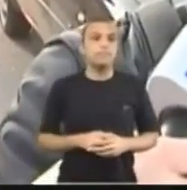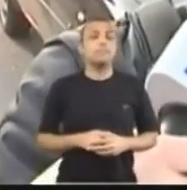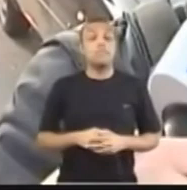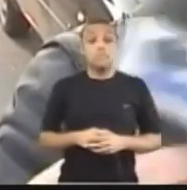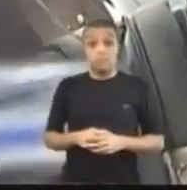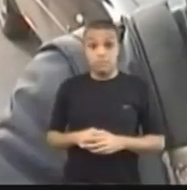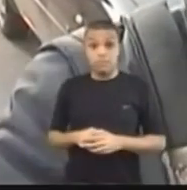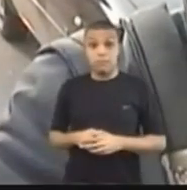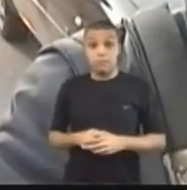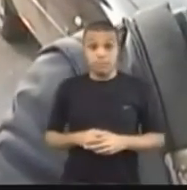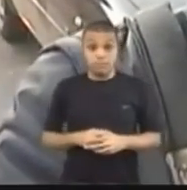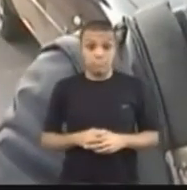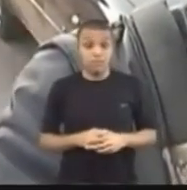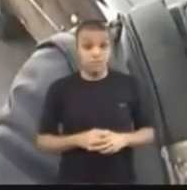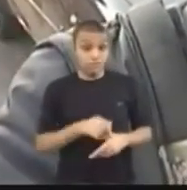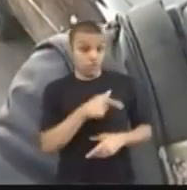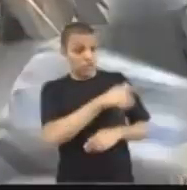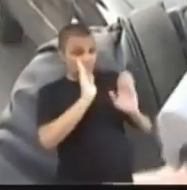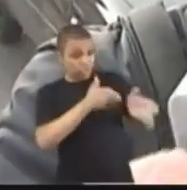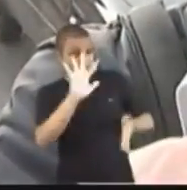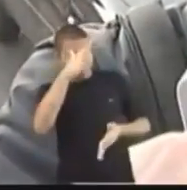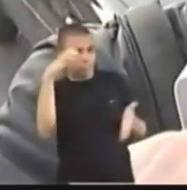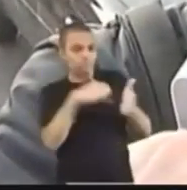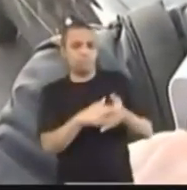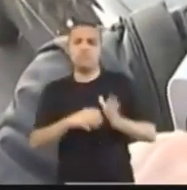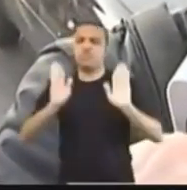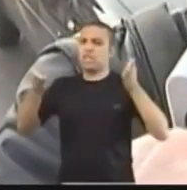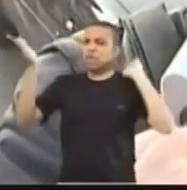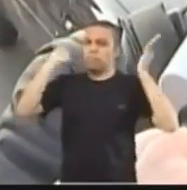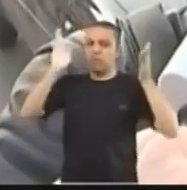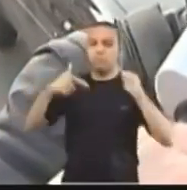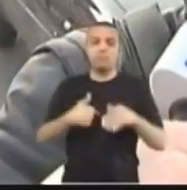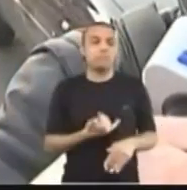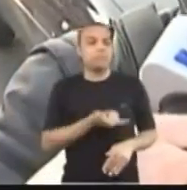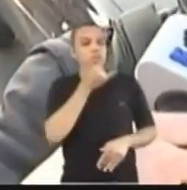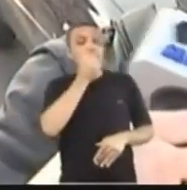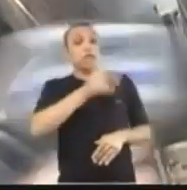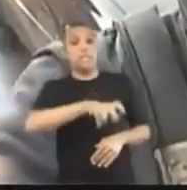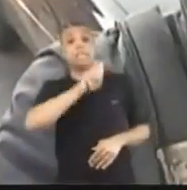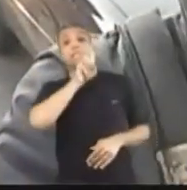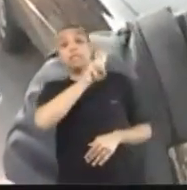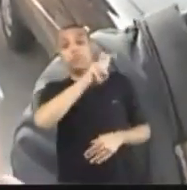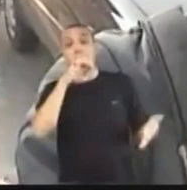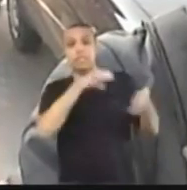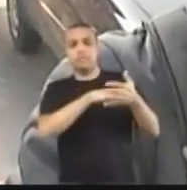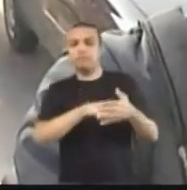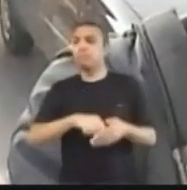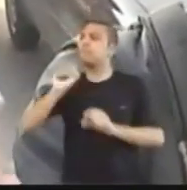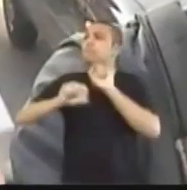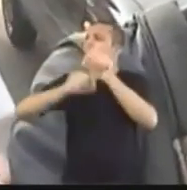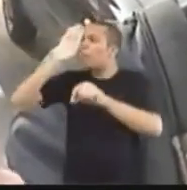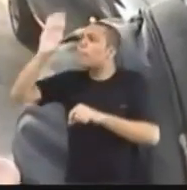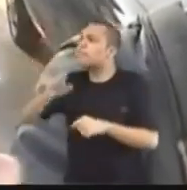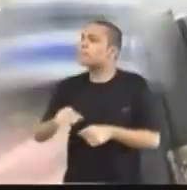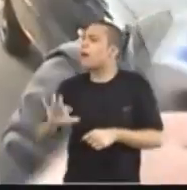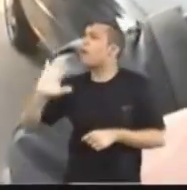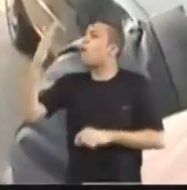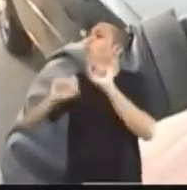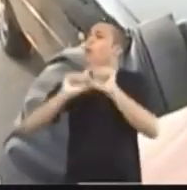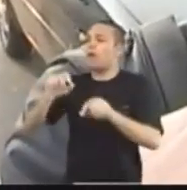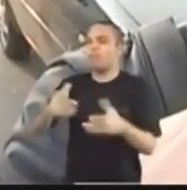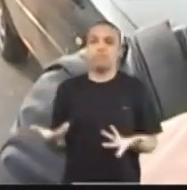caminhão já sofreu algum acidente um C qual foi o mais grave que que que aconteceu